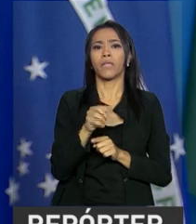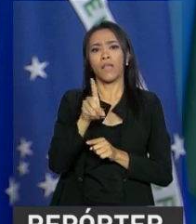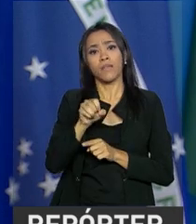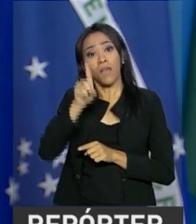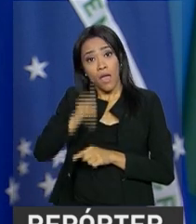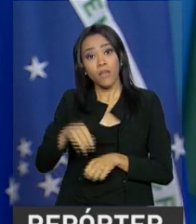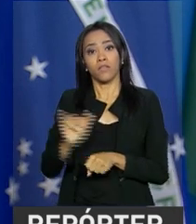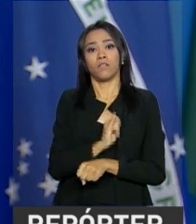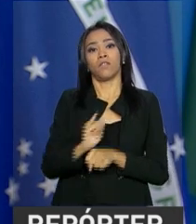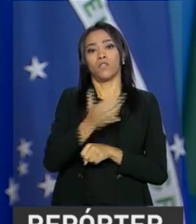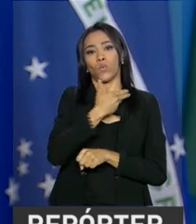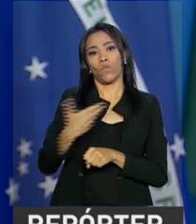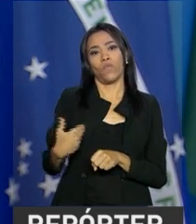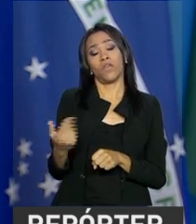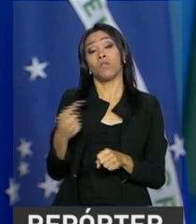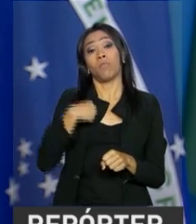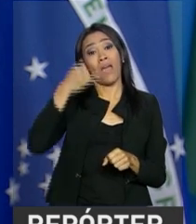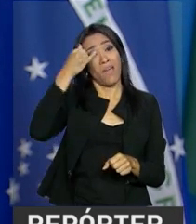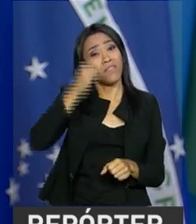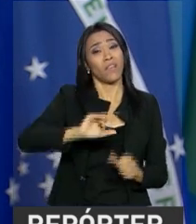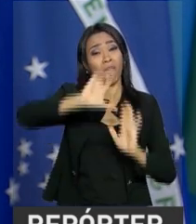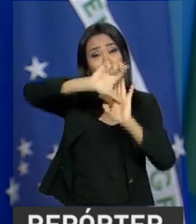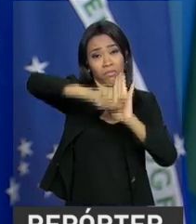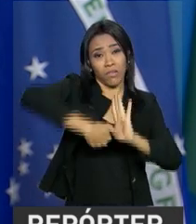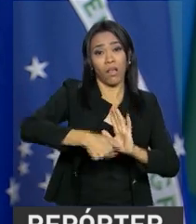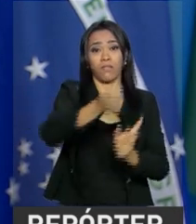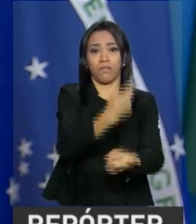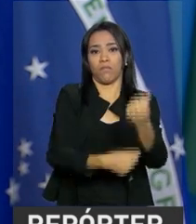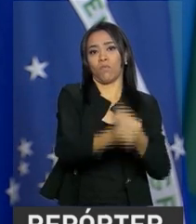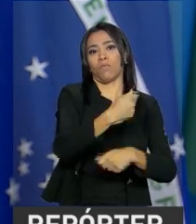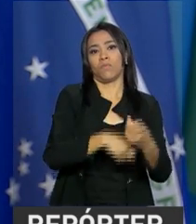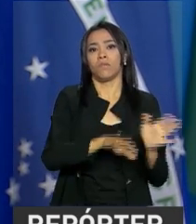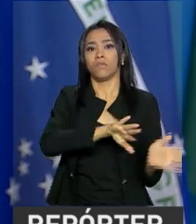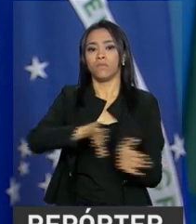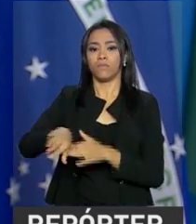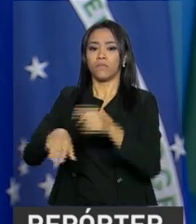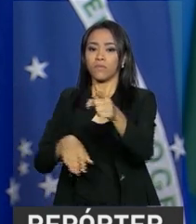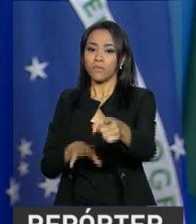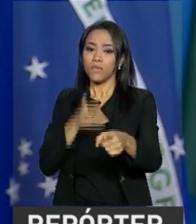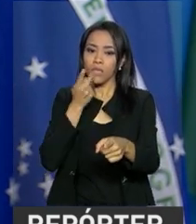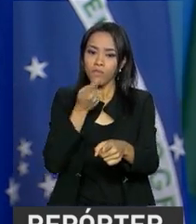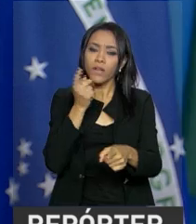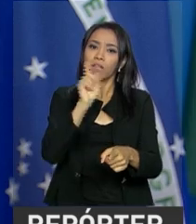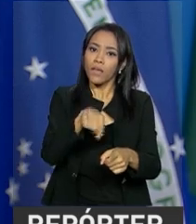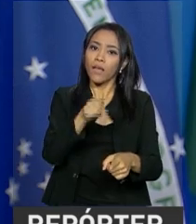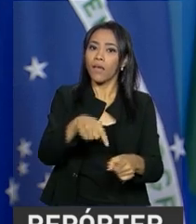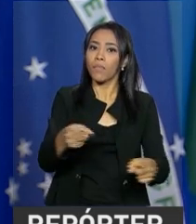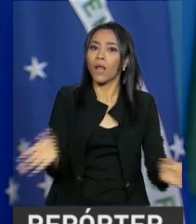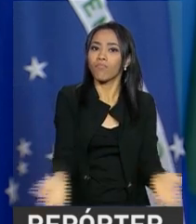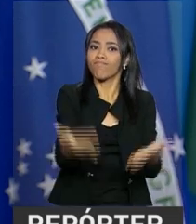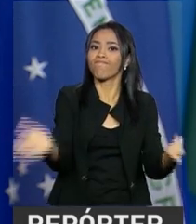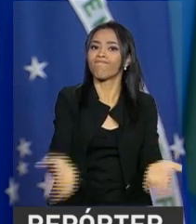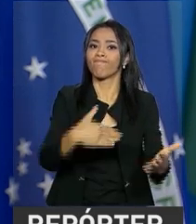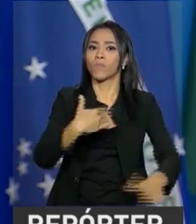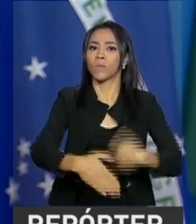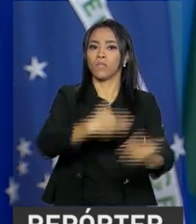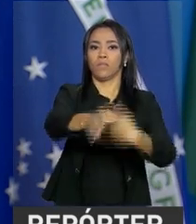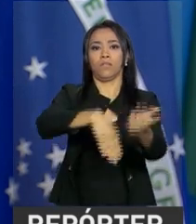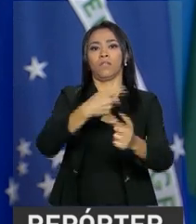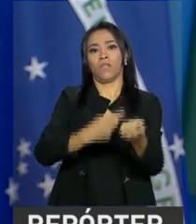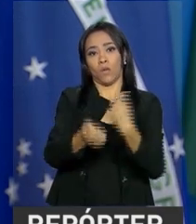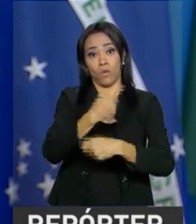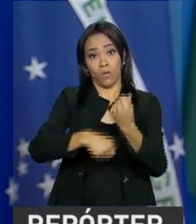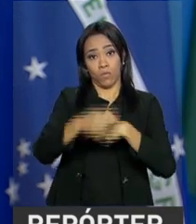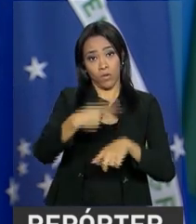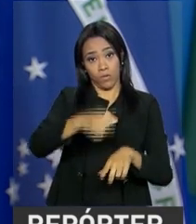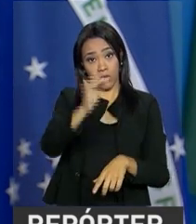recessão para obter precisamente o desenvolvimento e o crescimento da nossa economia ou seja